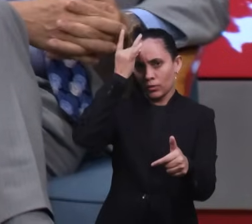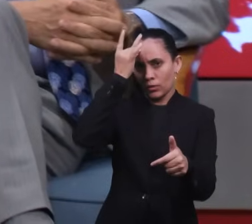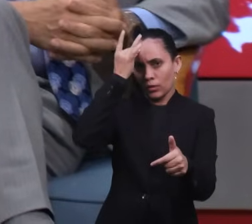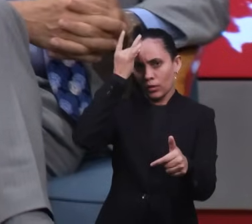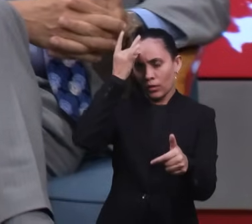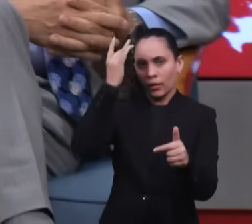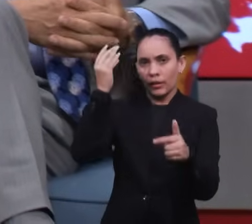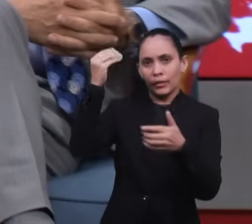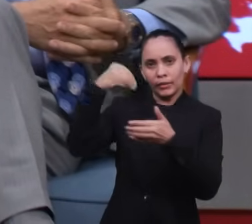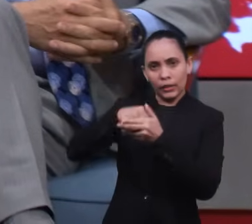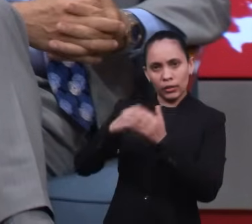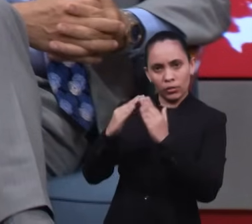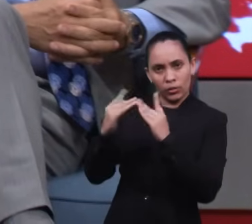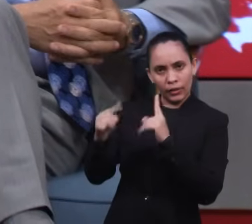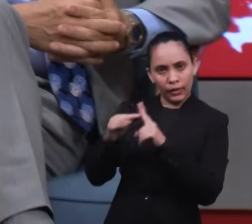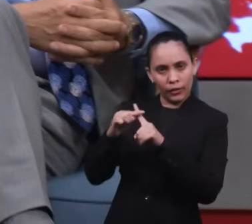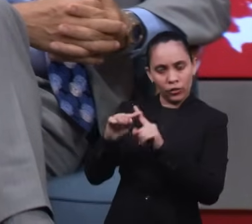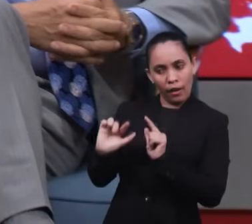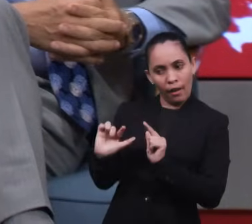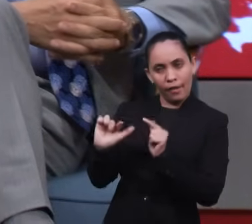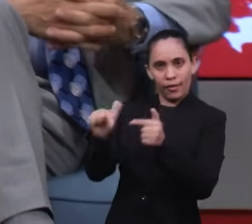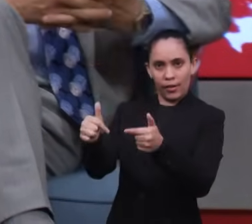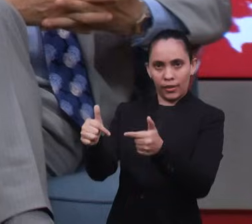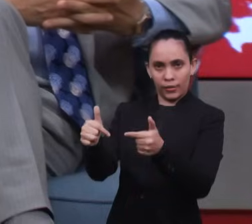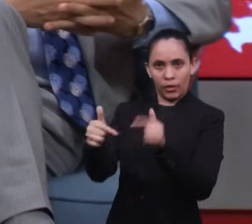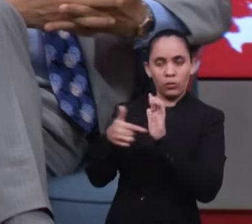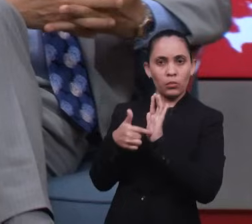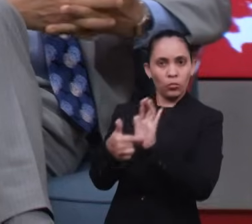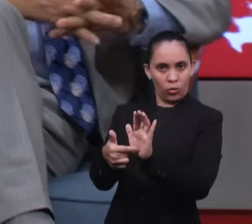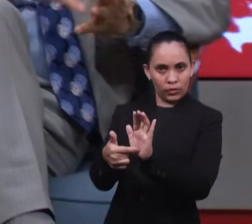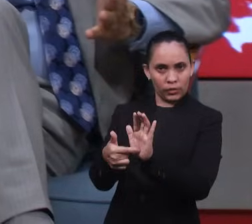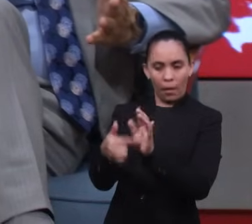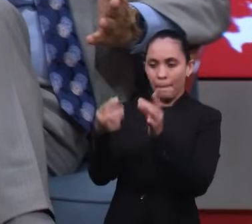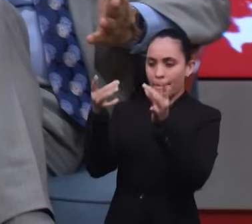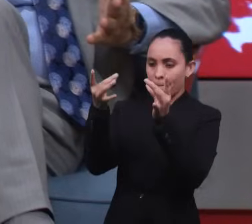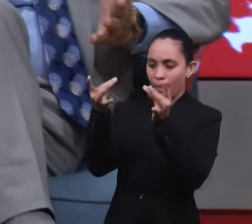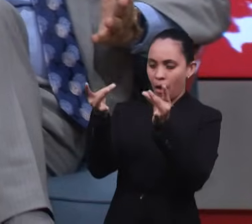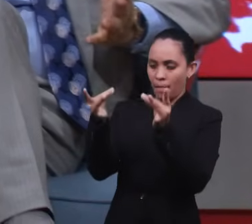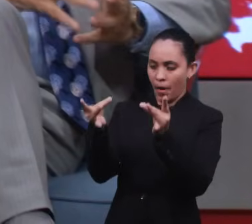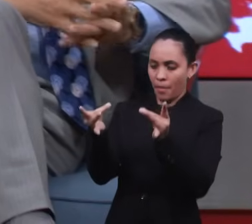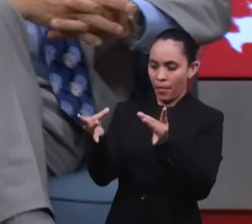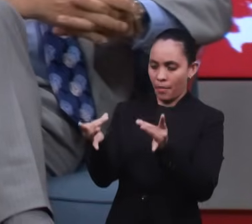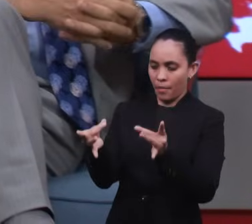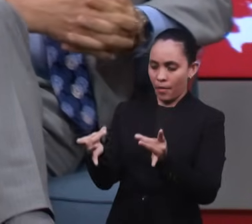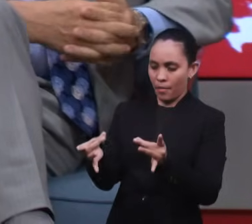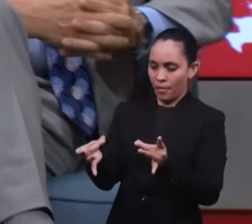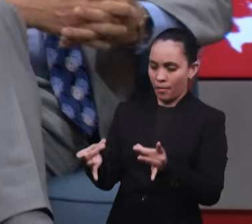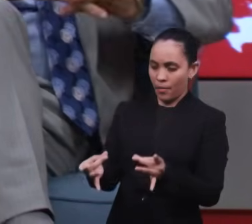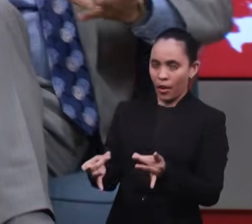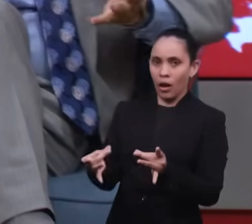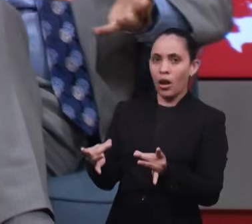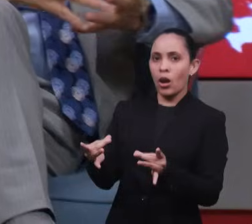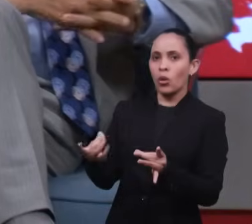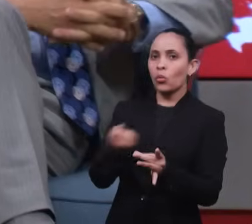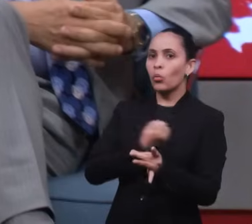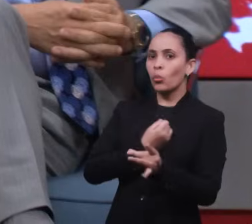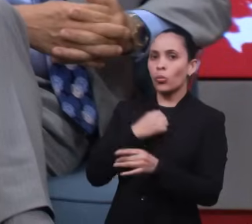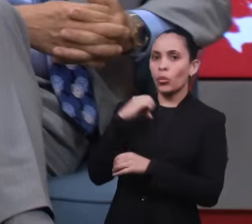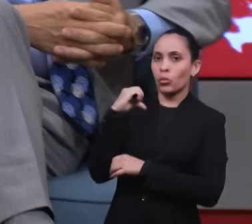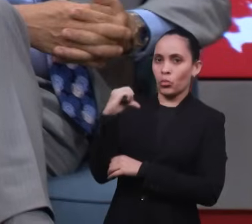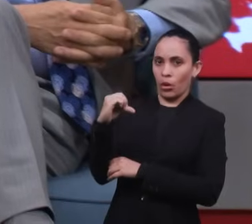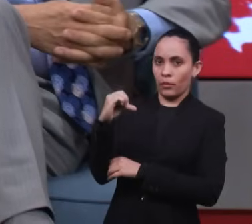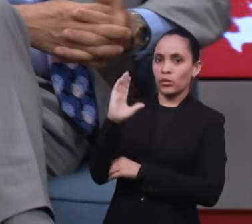do Espírito Santo na vida da igreja, como que ele faz detalha como 9